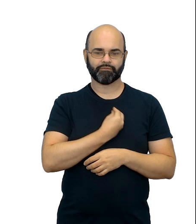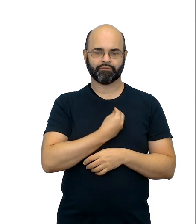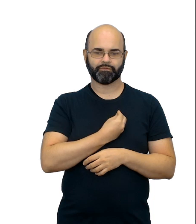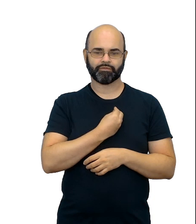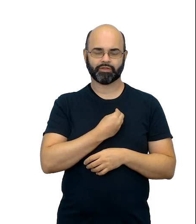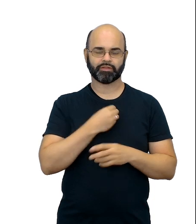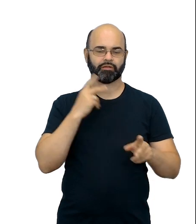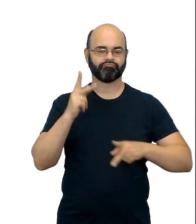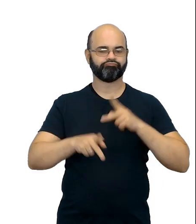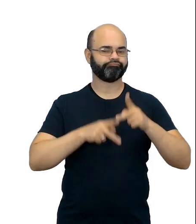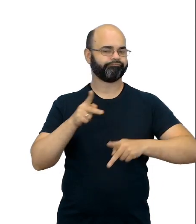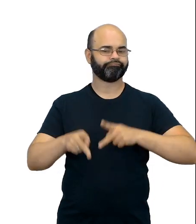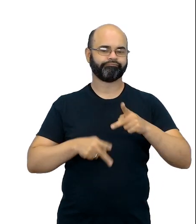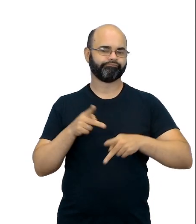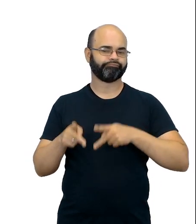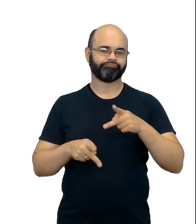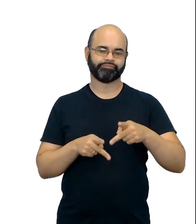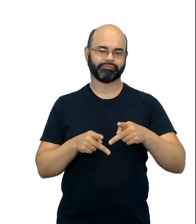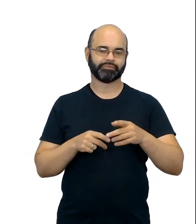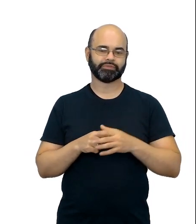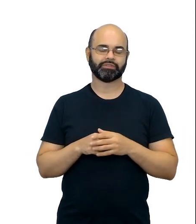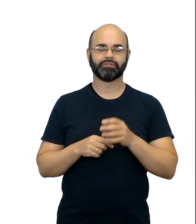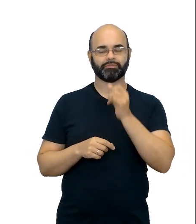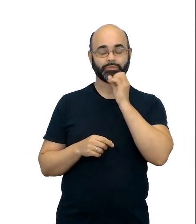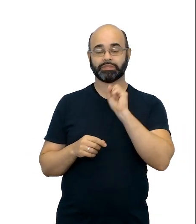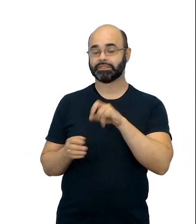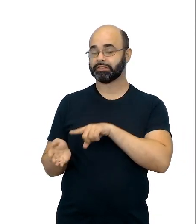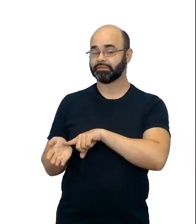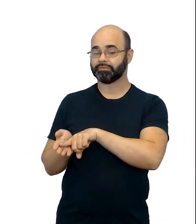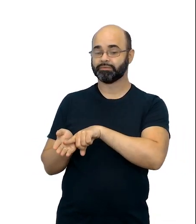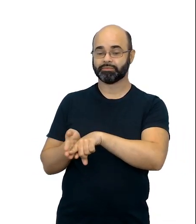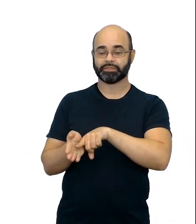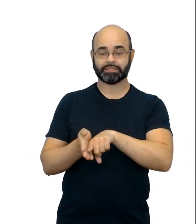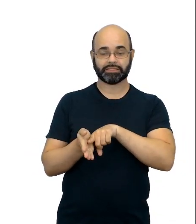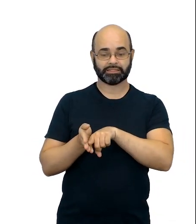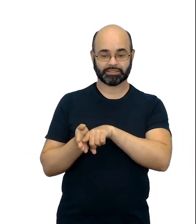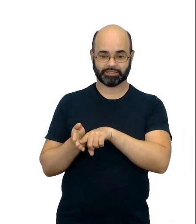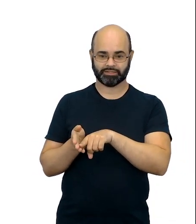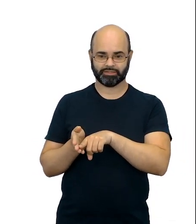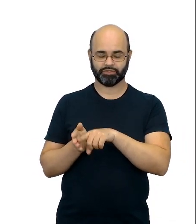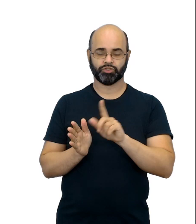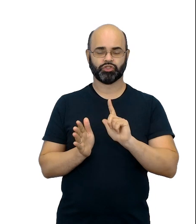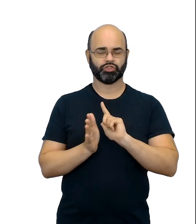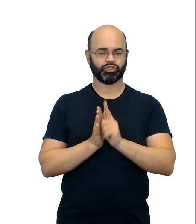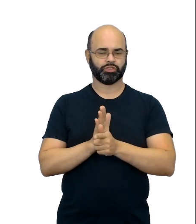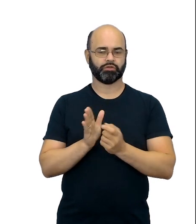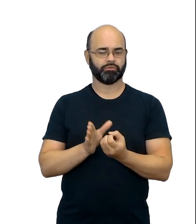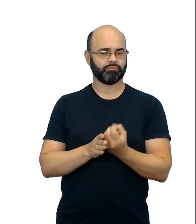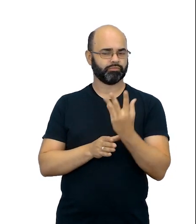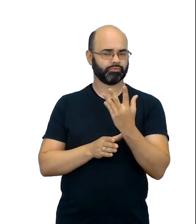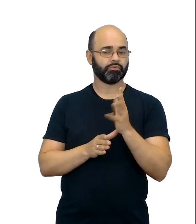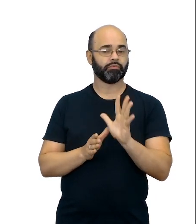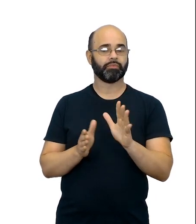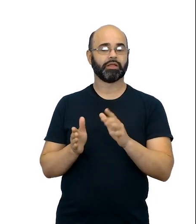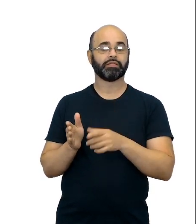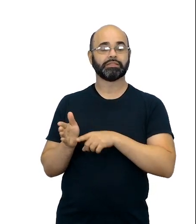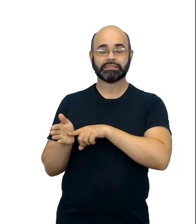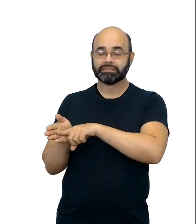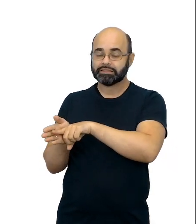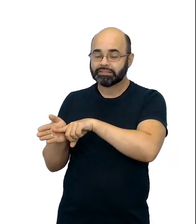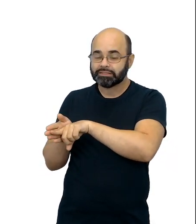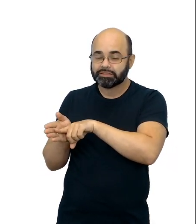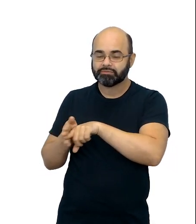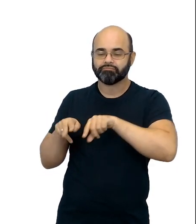nós pensamos nas pesquisas que serão realizadas para a produção desse gênero, nós pensamos também na investigação